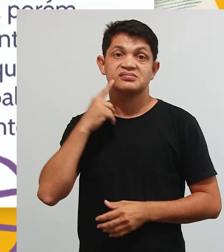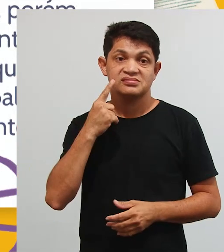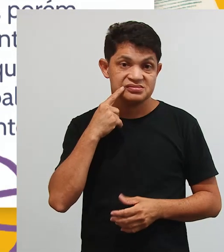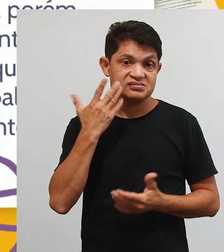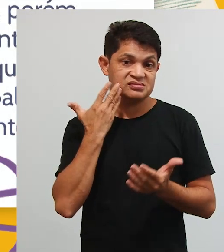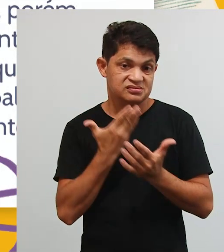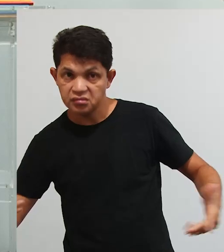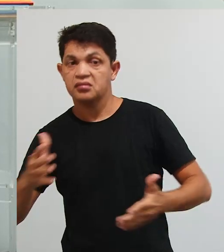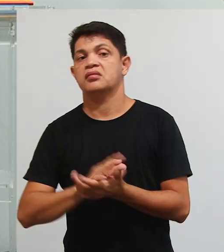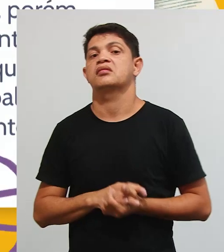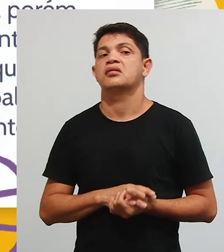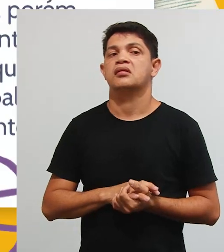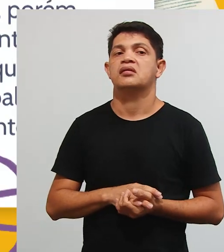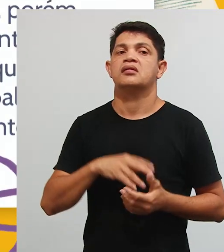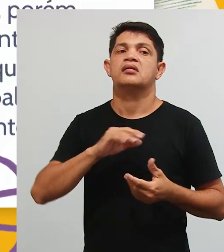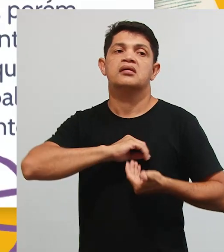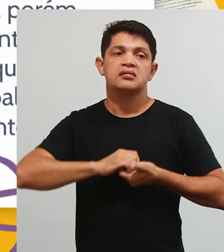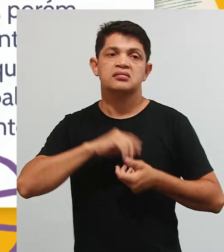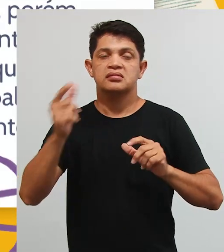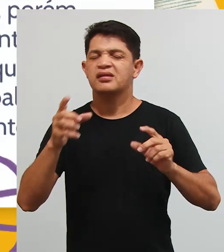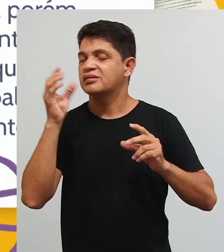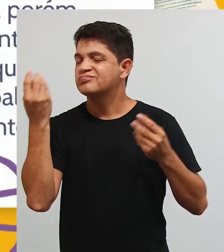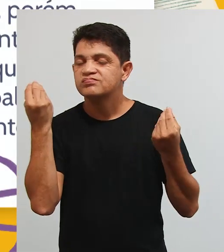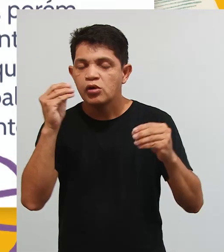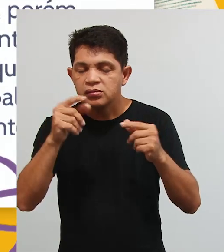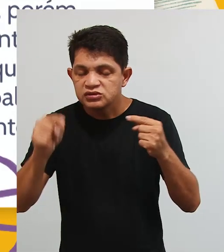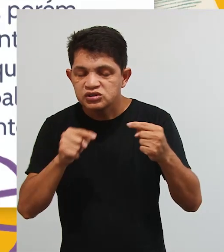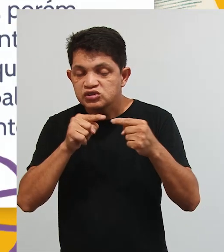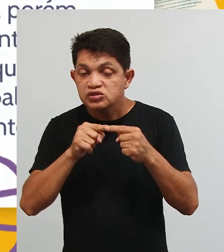você pensa, opa, a bagunça começa.